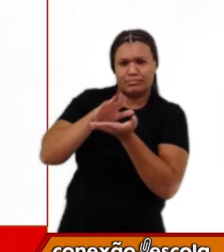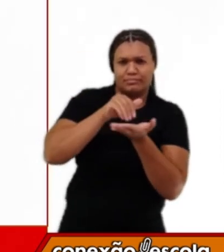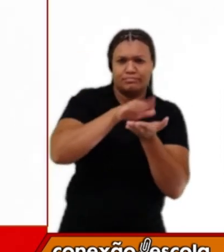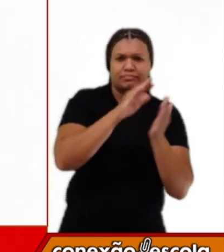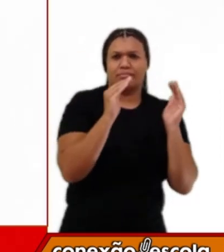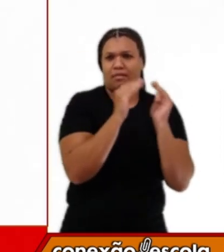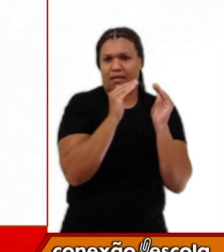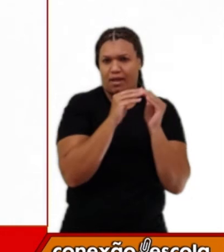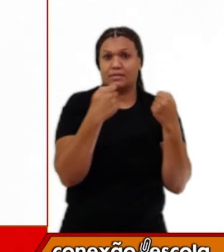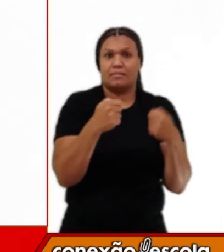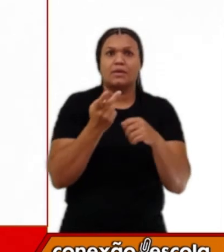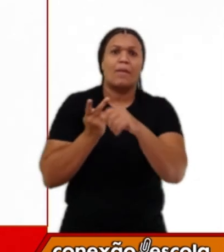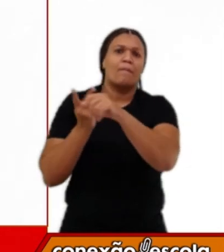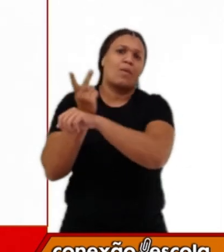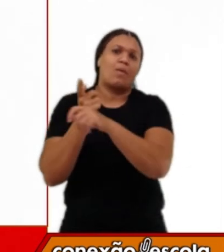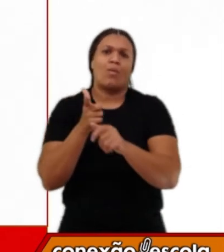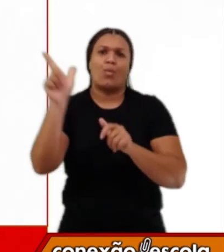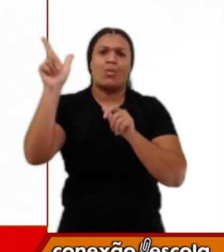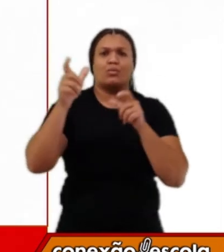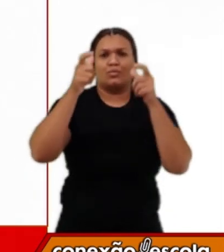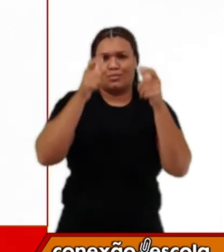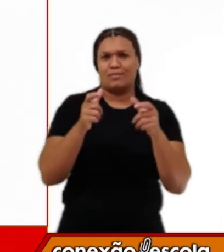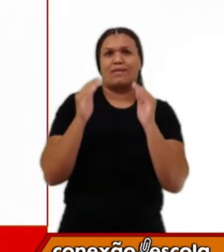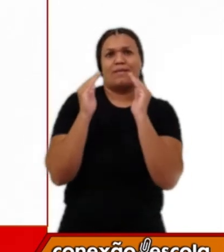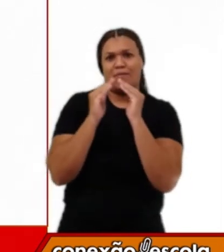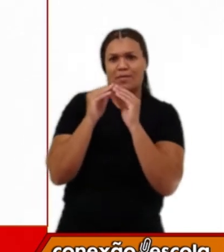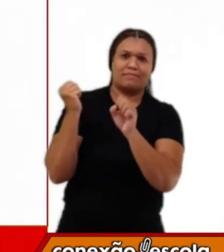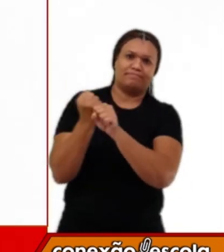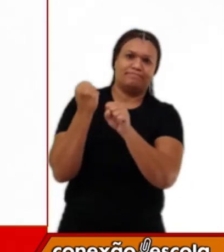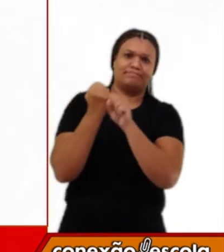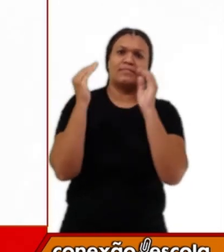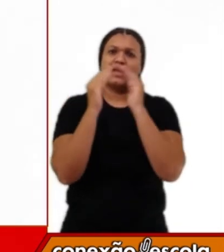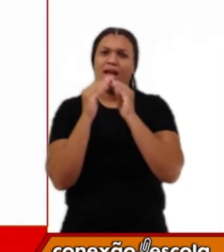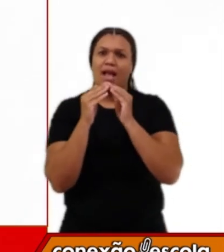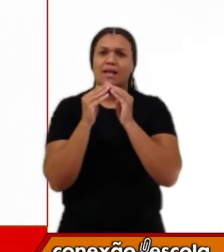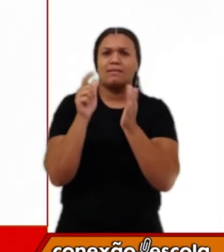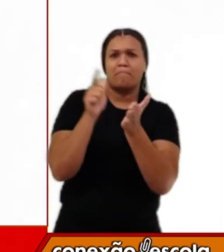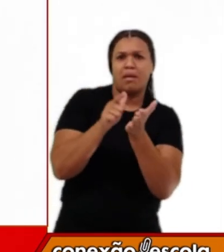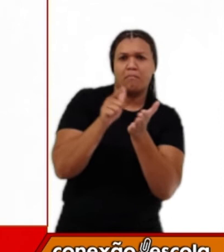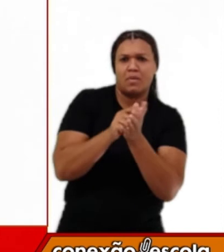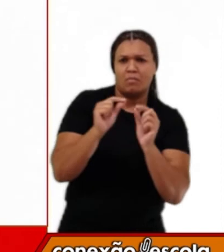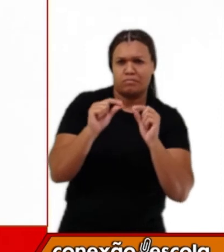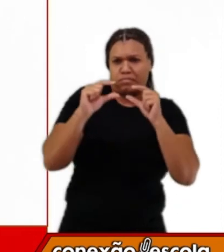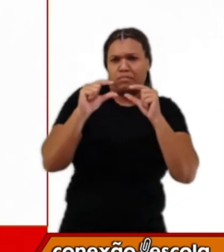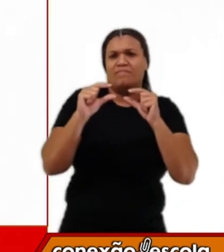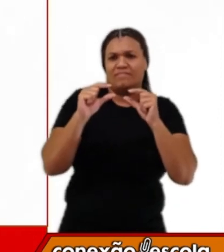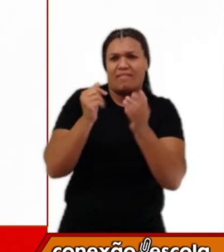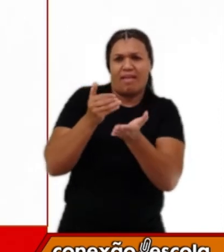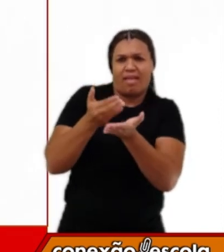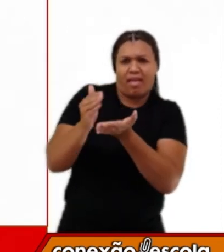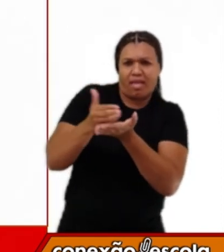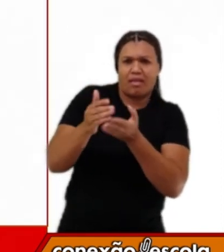e assim elas têm que procurar um outro lugar para morar. Vão construir casas de papelão, com restos daquilo que eles tinham em